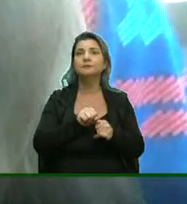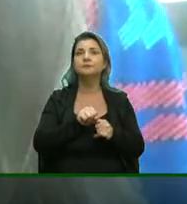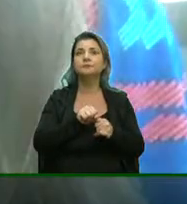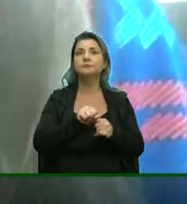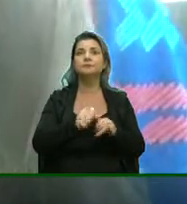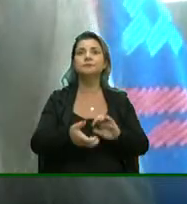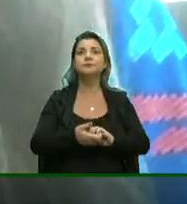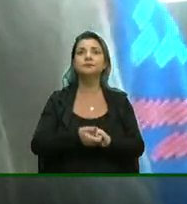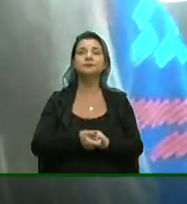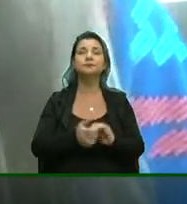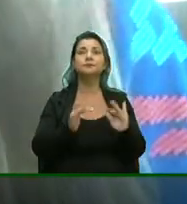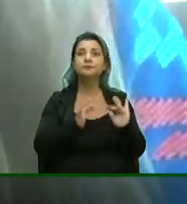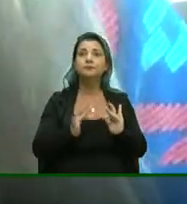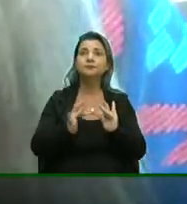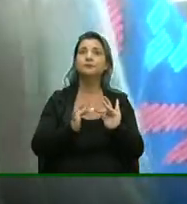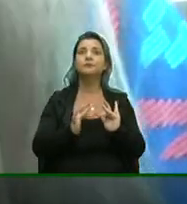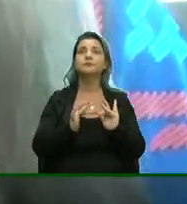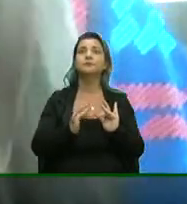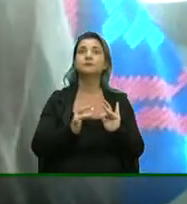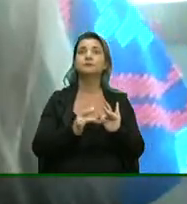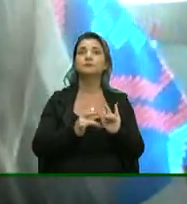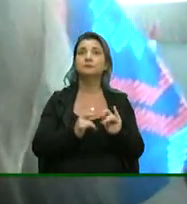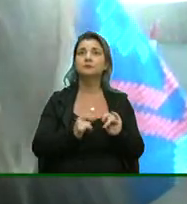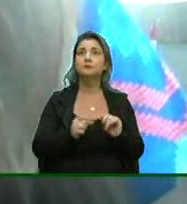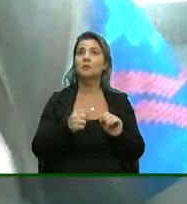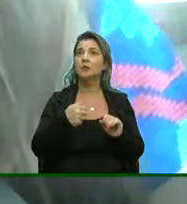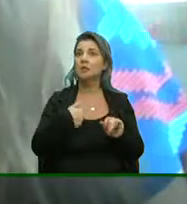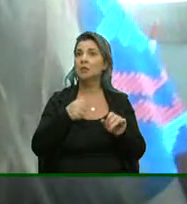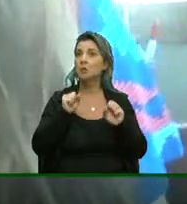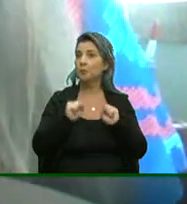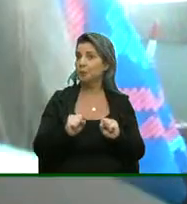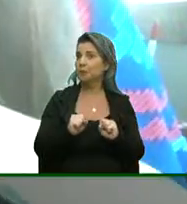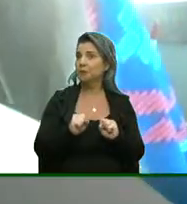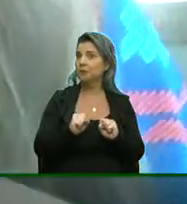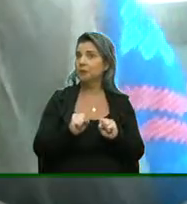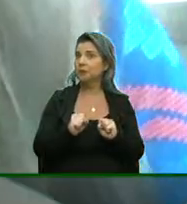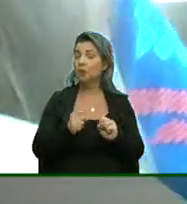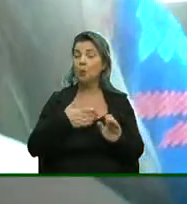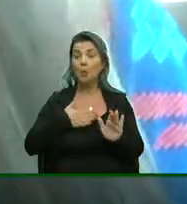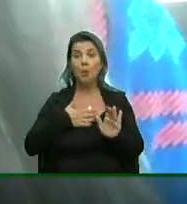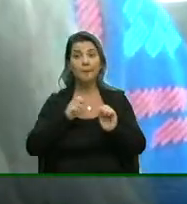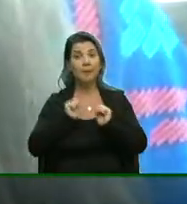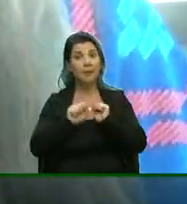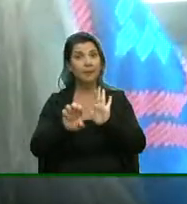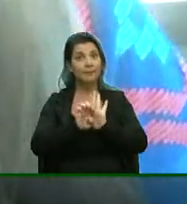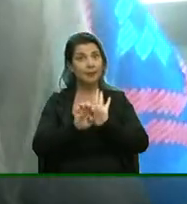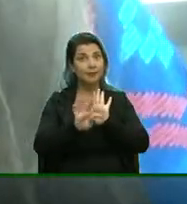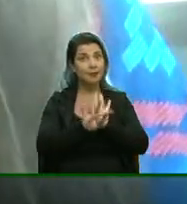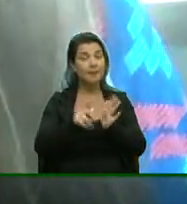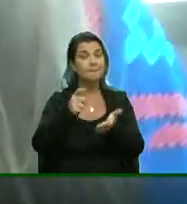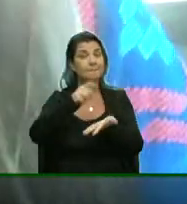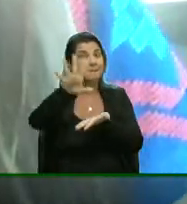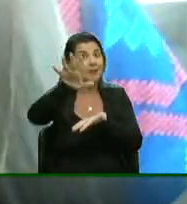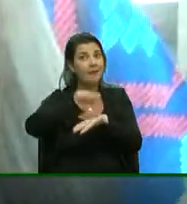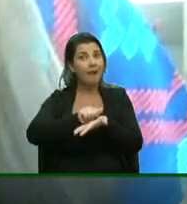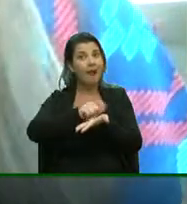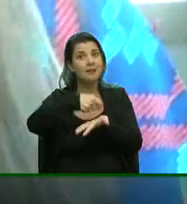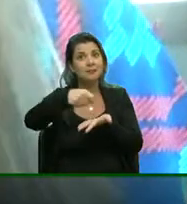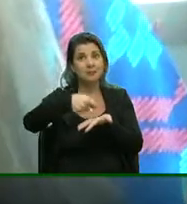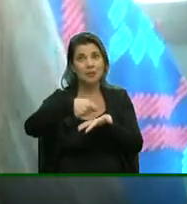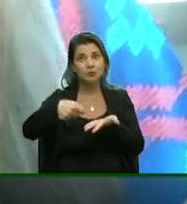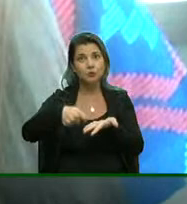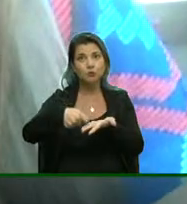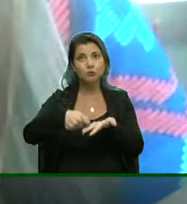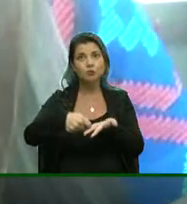tendo contato físico, que eu poderia, com a minha emenda na mão, buscar as assinaturas dos colegas deputados, como faria se tivesse